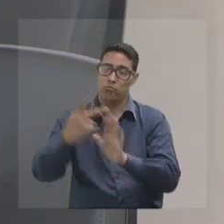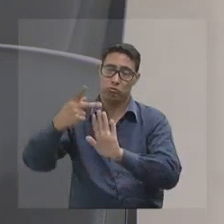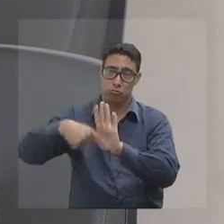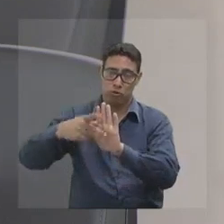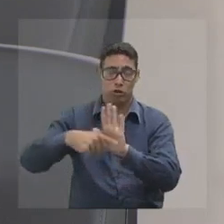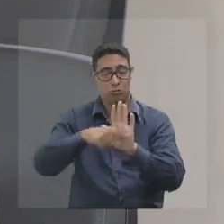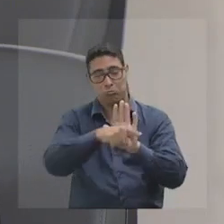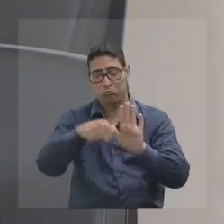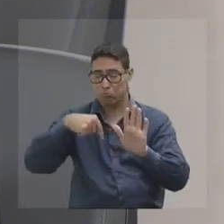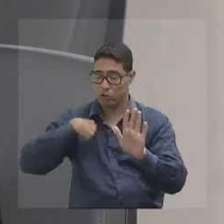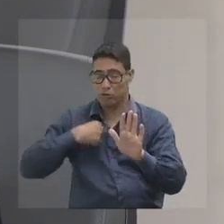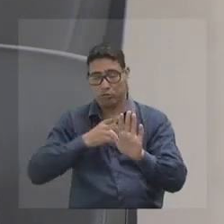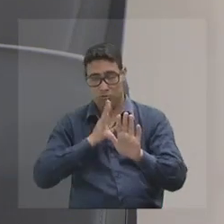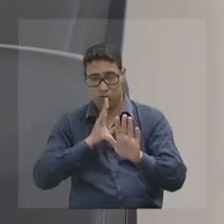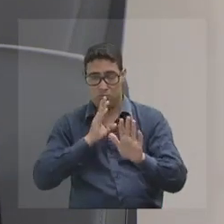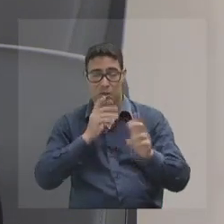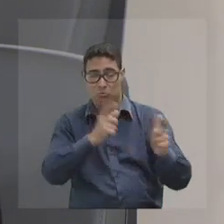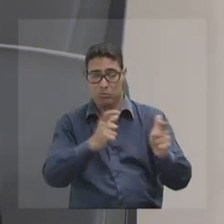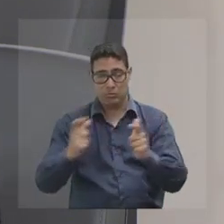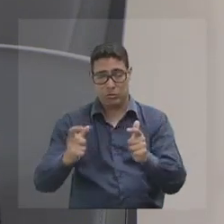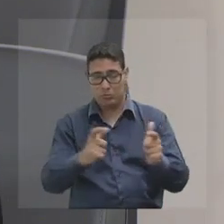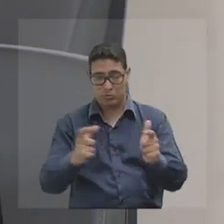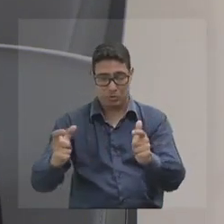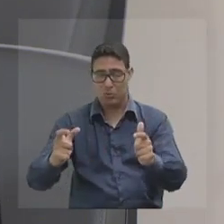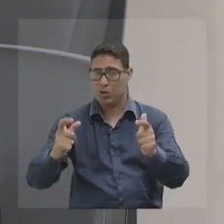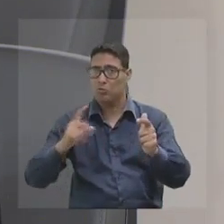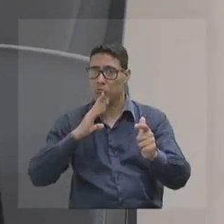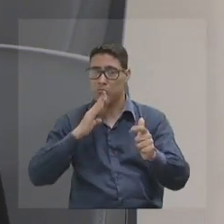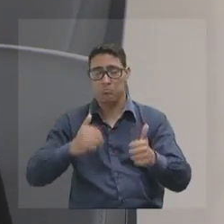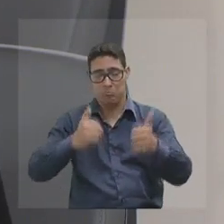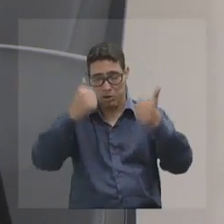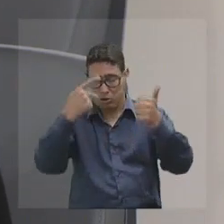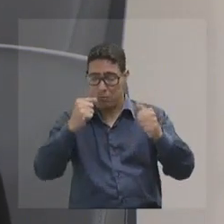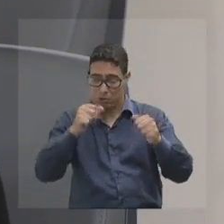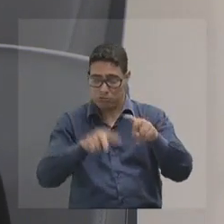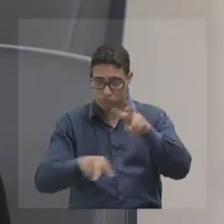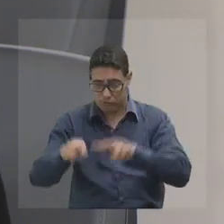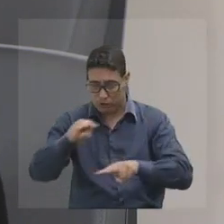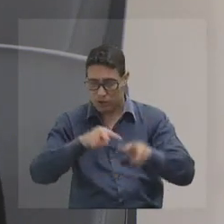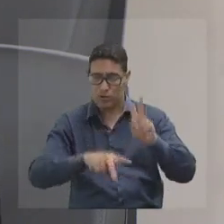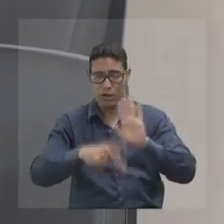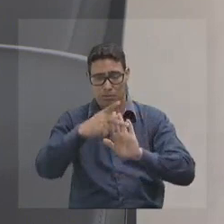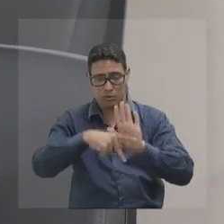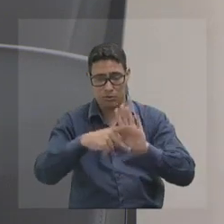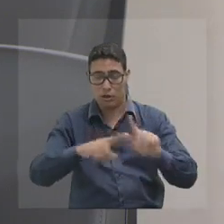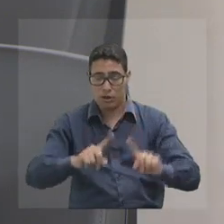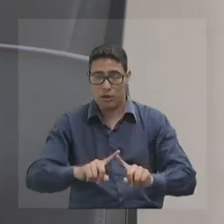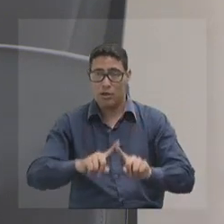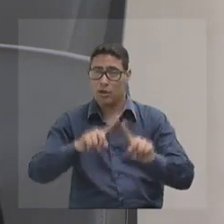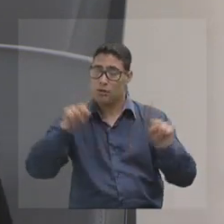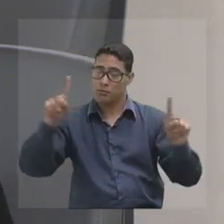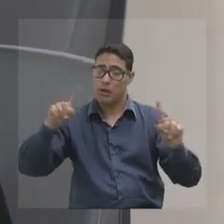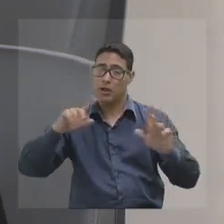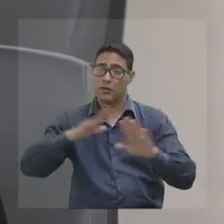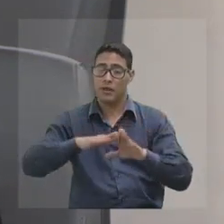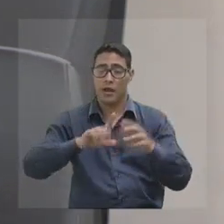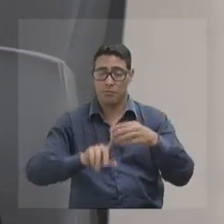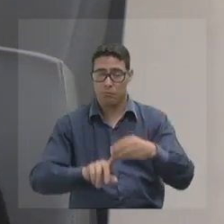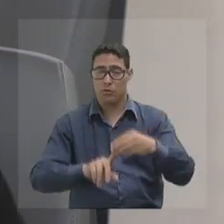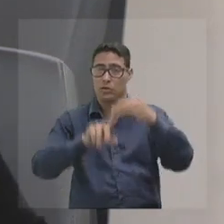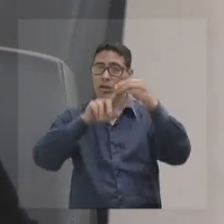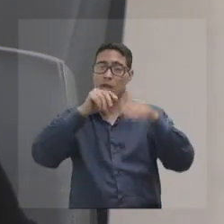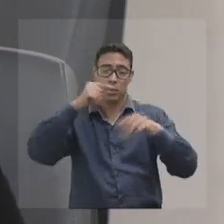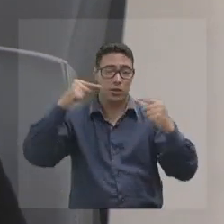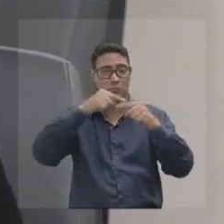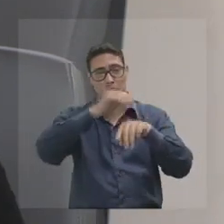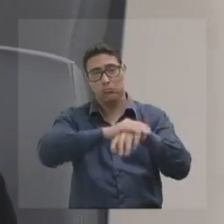regionais tem o conhecimento local ela pode analisar esse processo mas sobre uma coordenação considerando a prioridade posta pelo